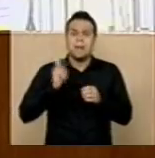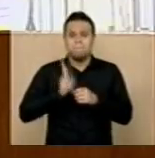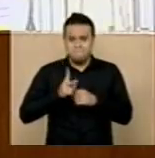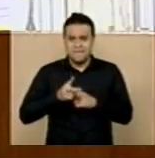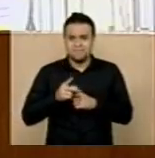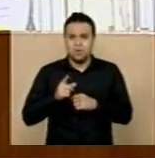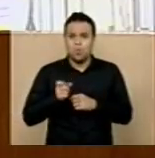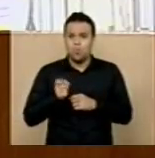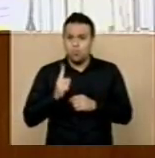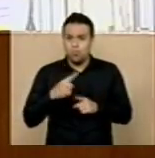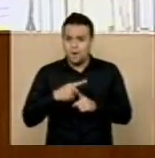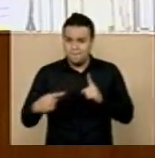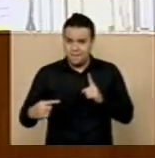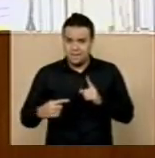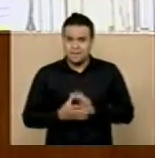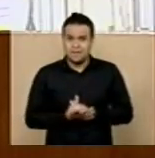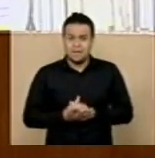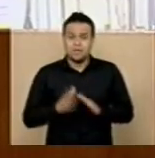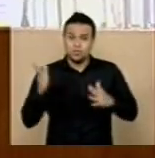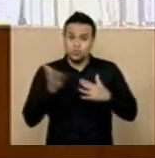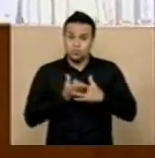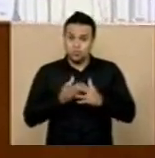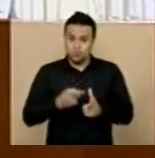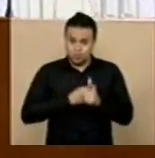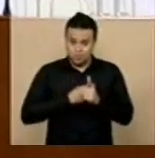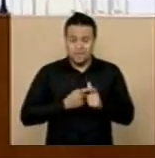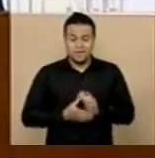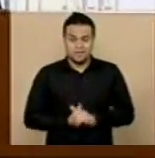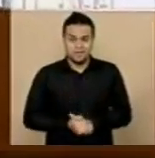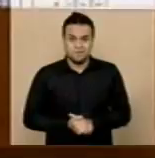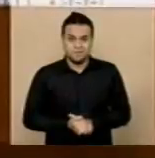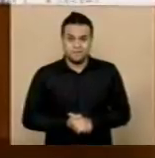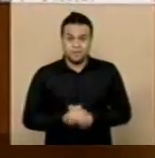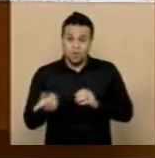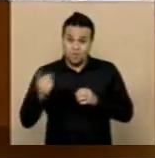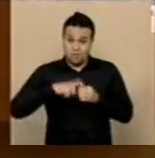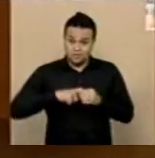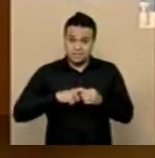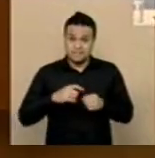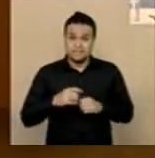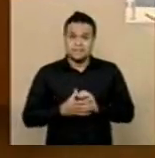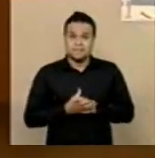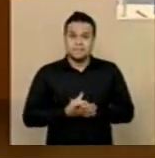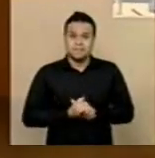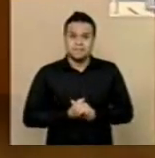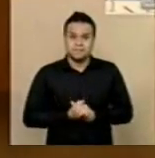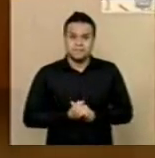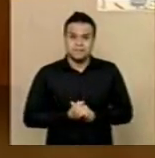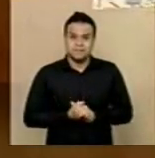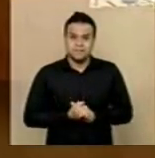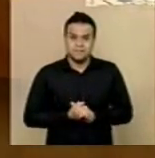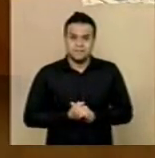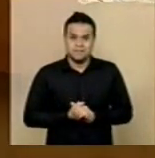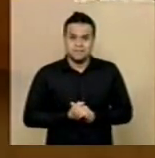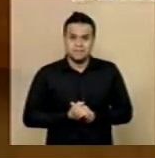13:30. Mas eu suspendo a sessão pelo período regimental, retornaremos, portanto, às